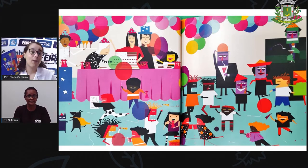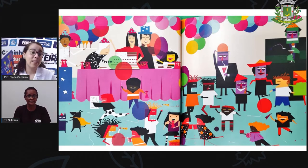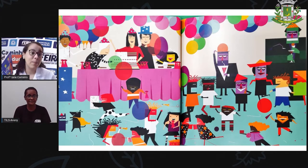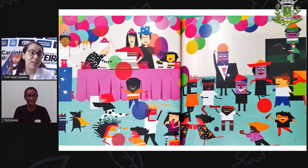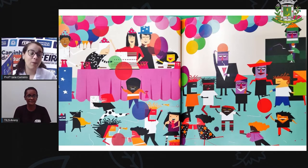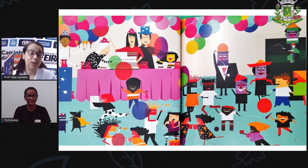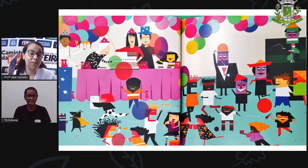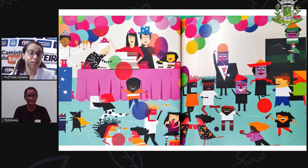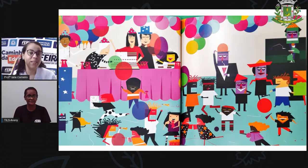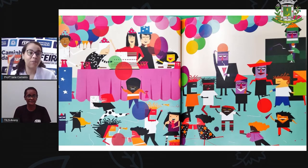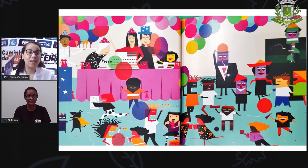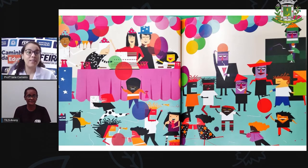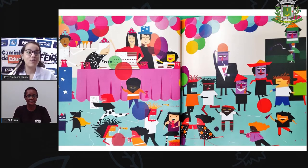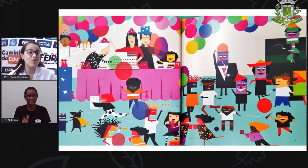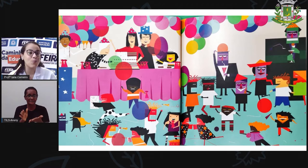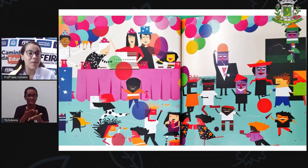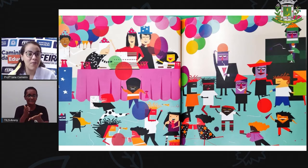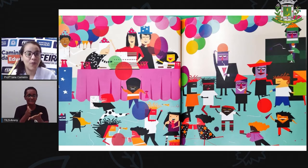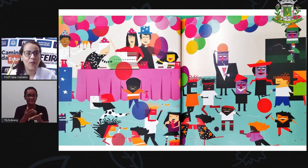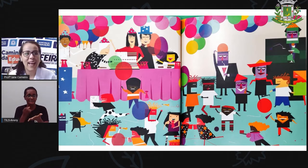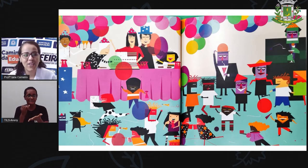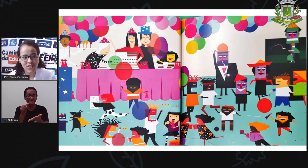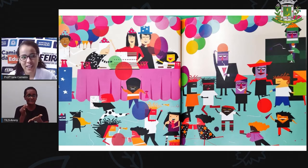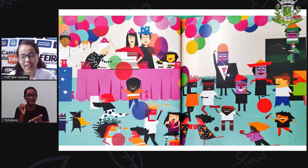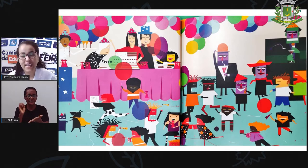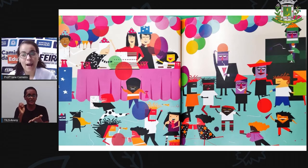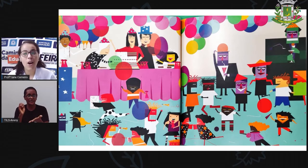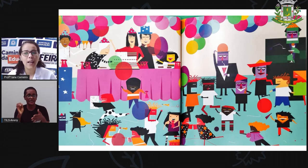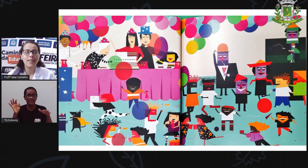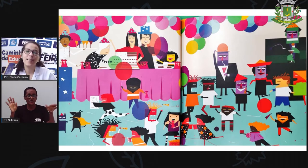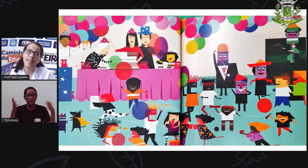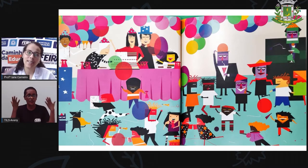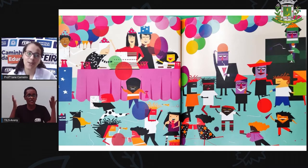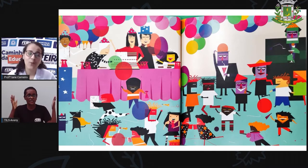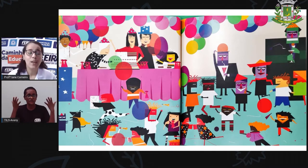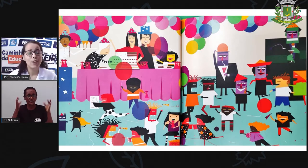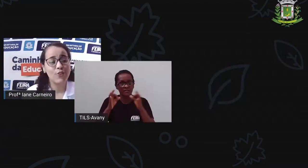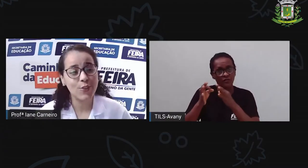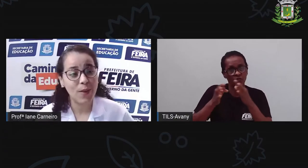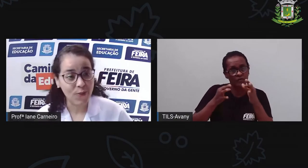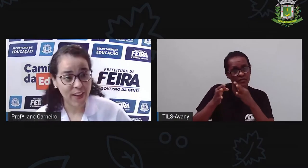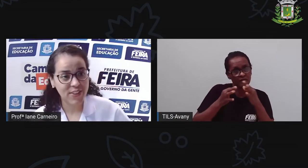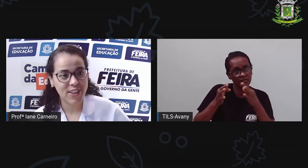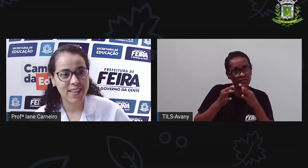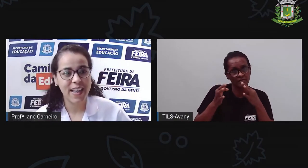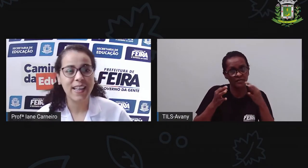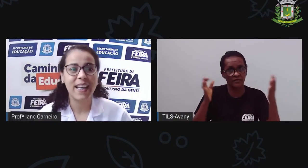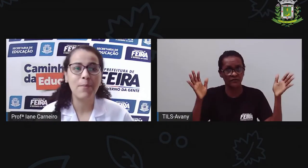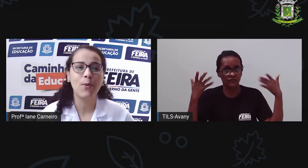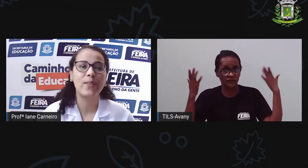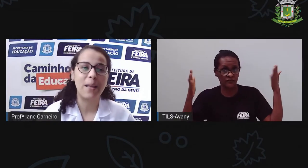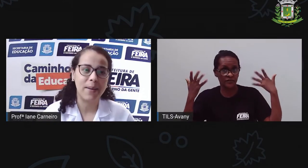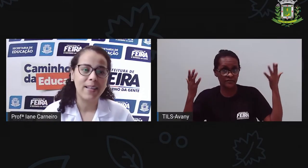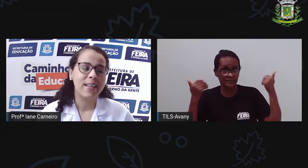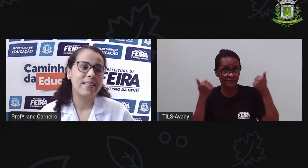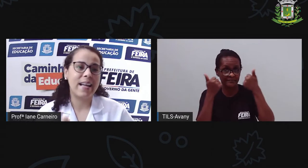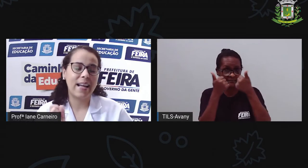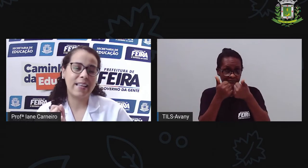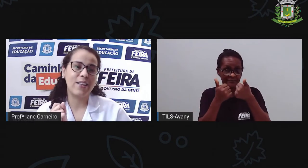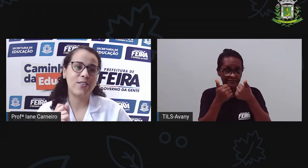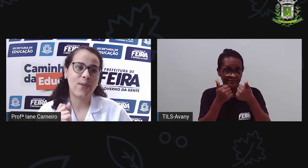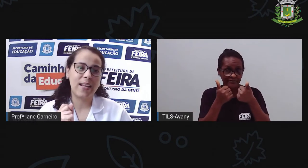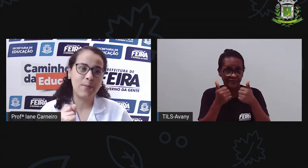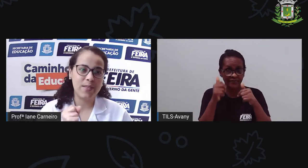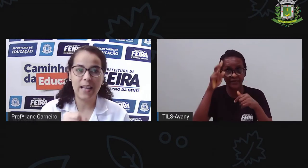é um tema em um livro que tá falando de uma festa né da organização e uma festa né E lembra o tema